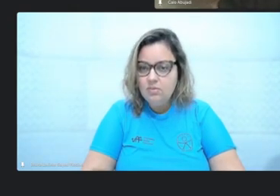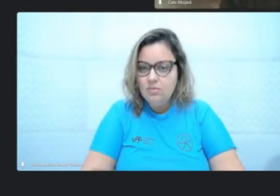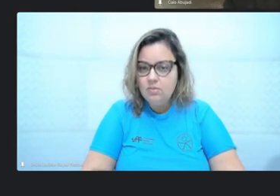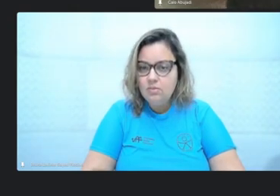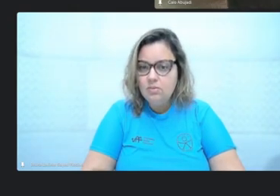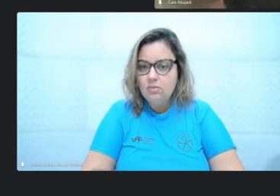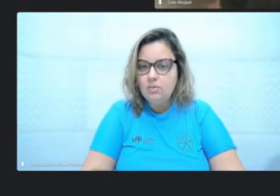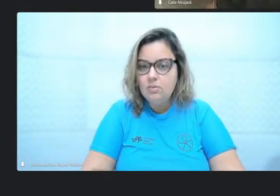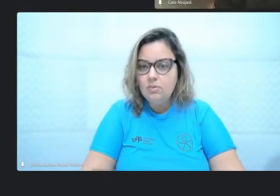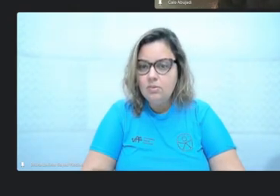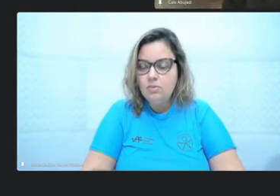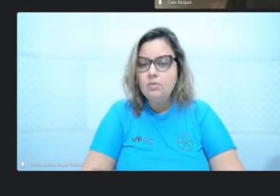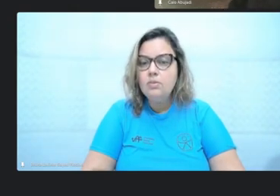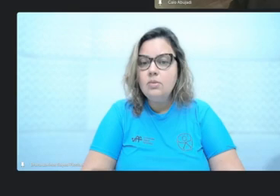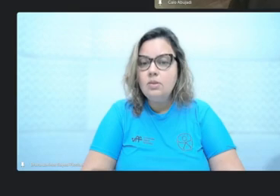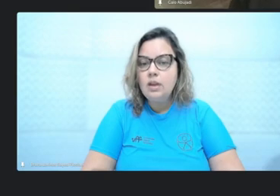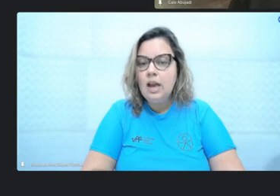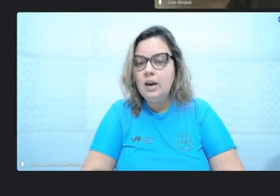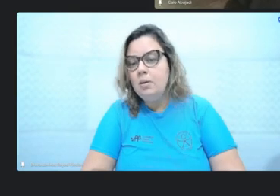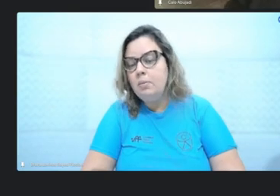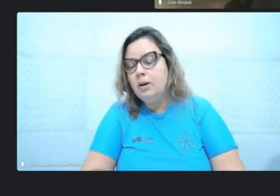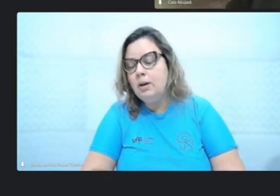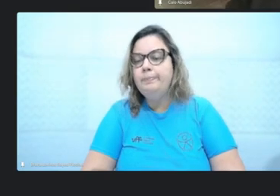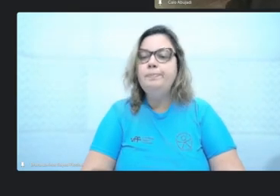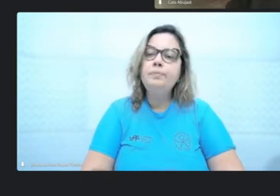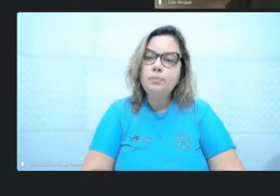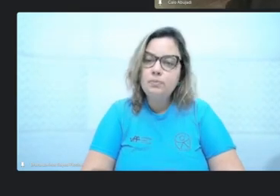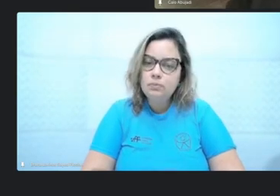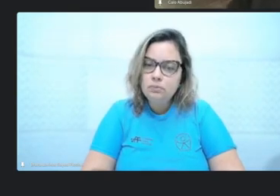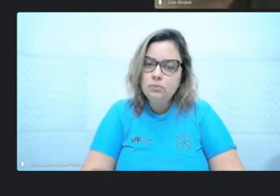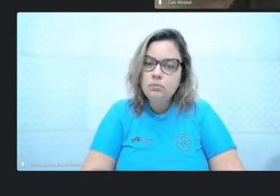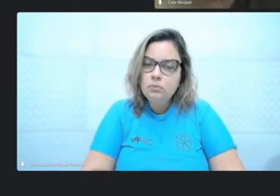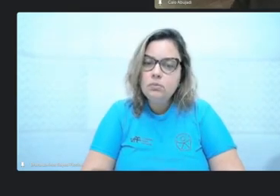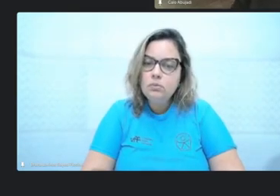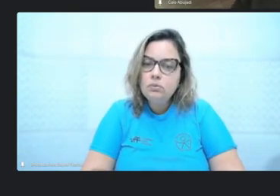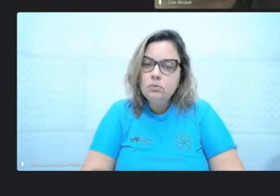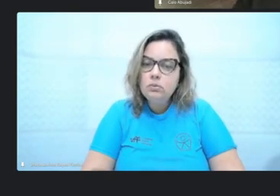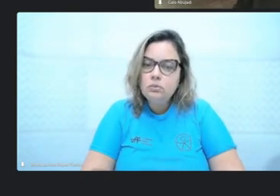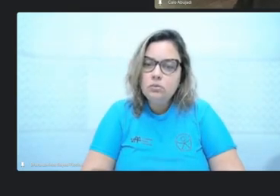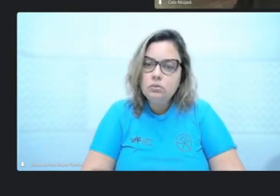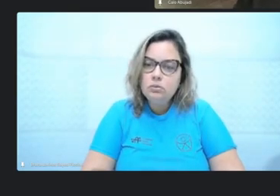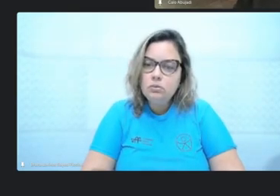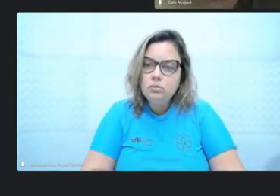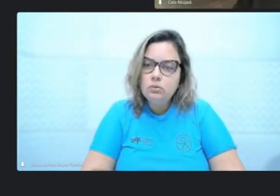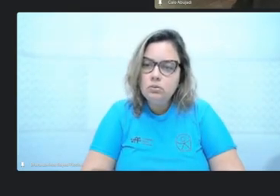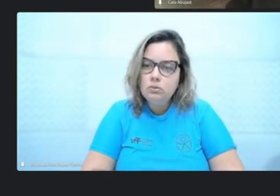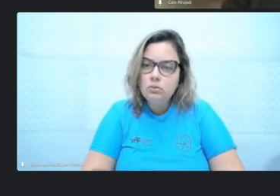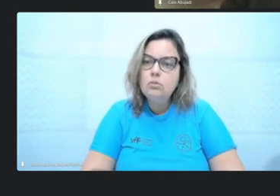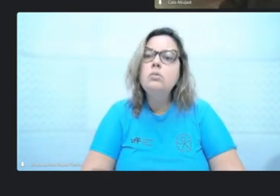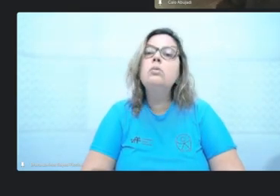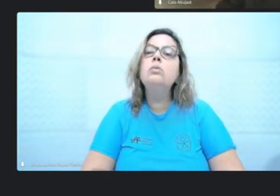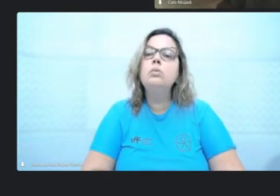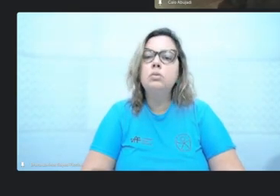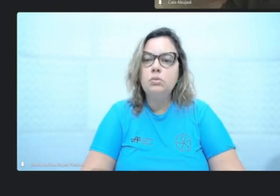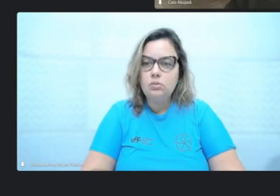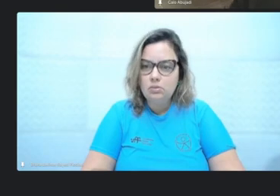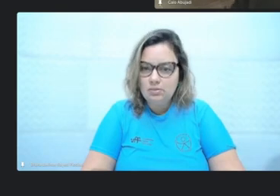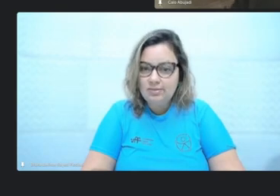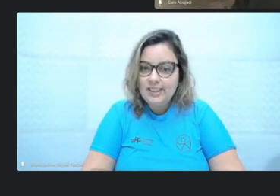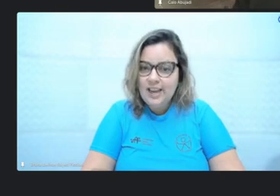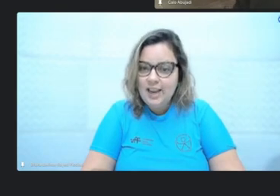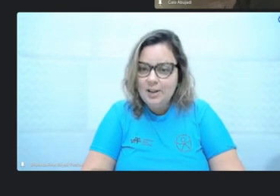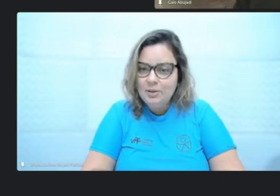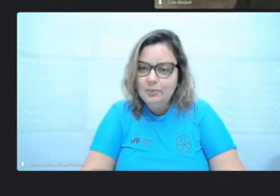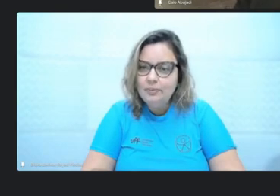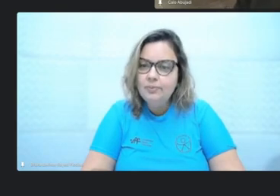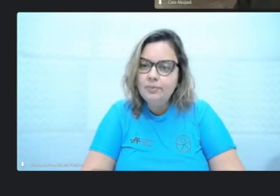diagnóstico a bebês com 4 meses. Essas avaliações já estão sendo Caramba. validadas e vão poder ser feitas pelo pediatra na puericultura.